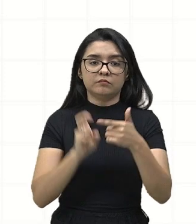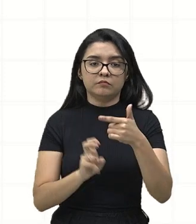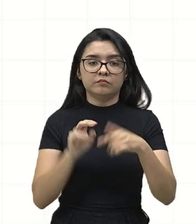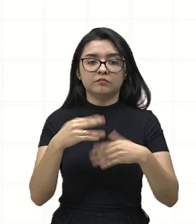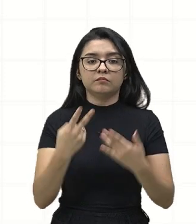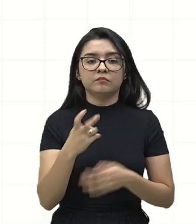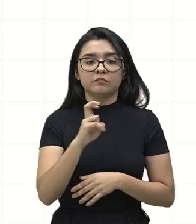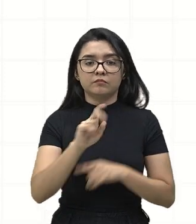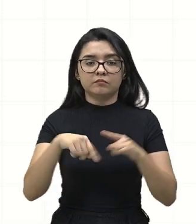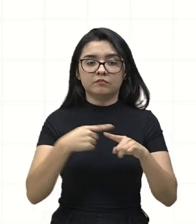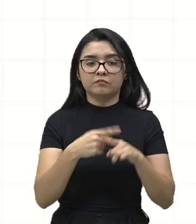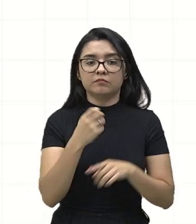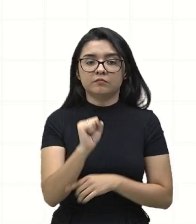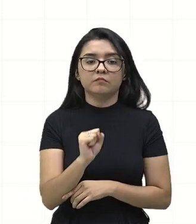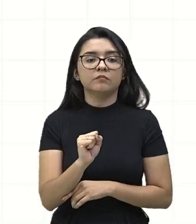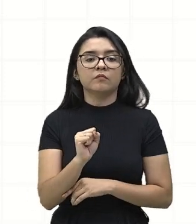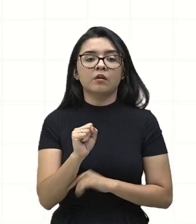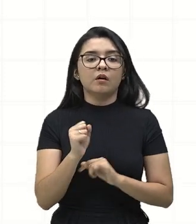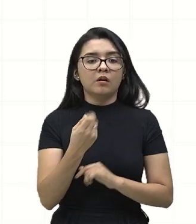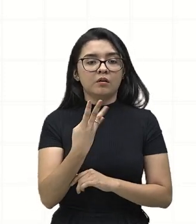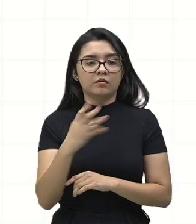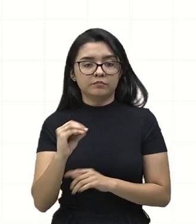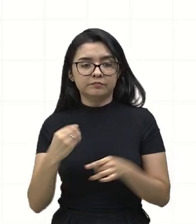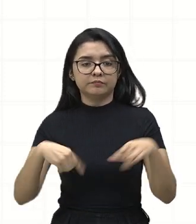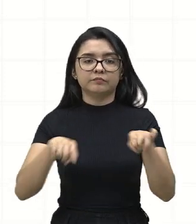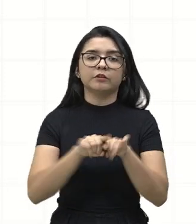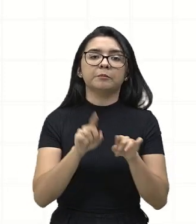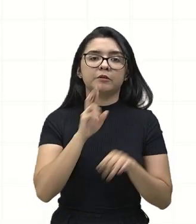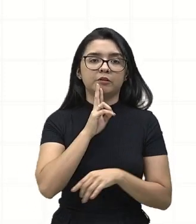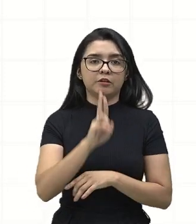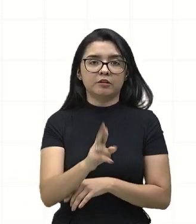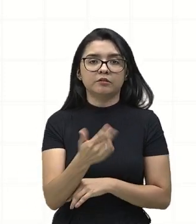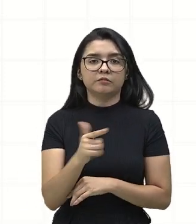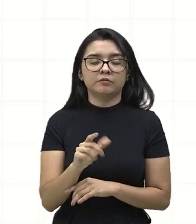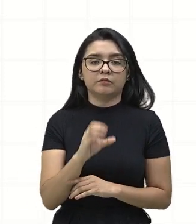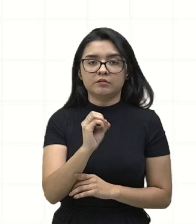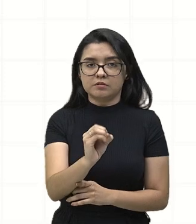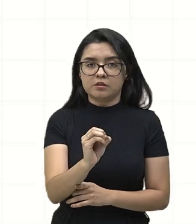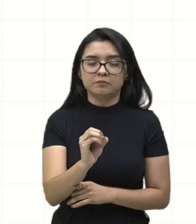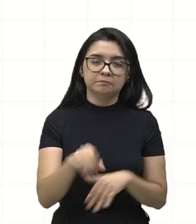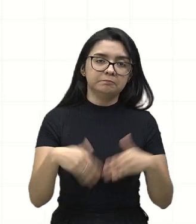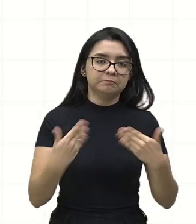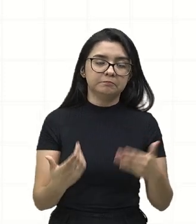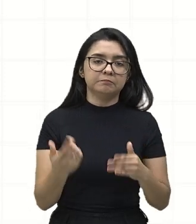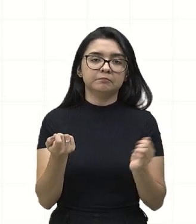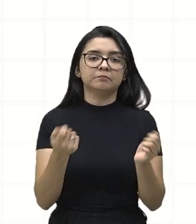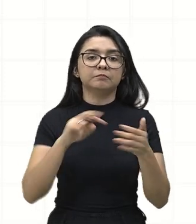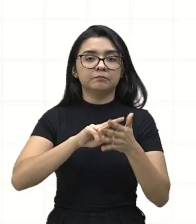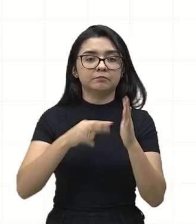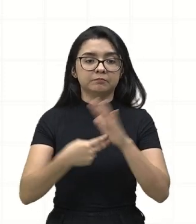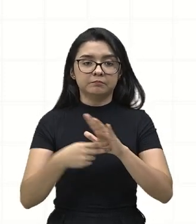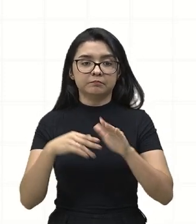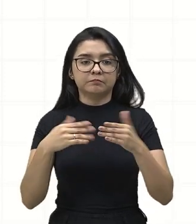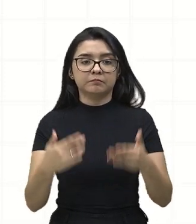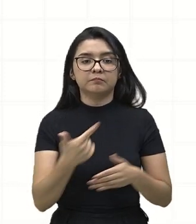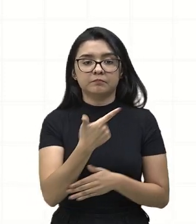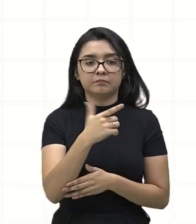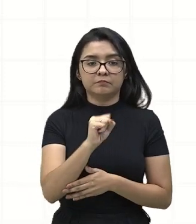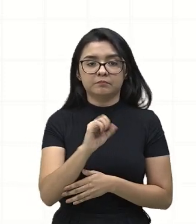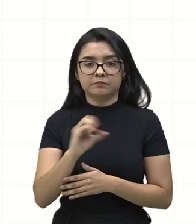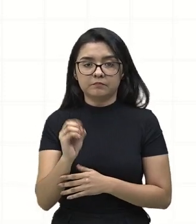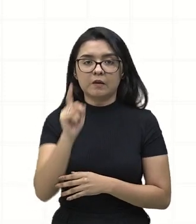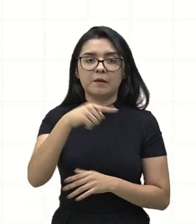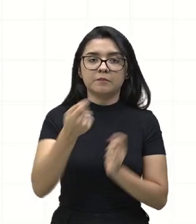5 vezes 8, 40. Então essa divisão também não deixa resto. Ou seja, 280